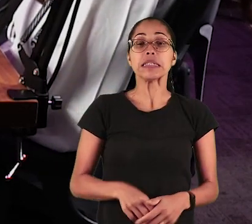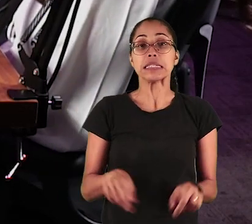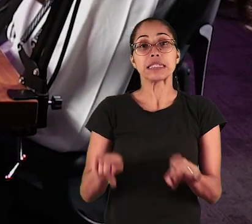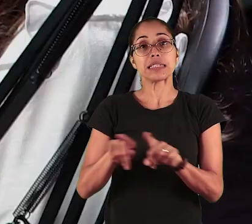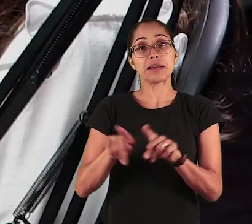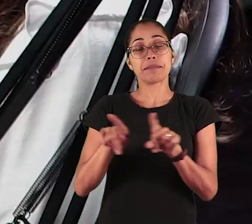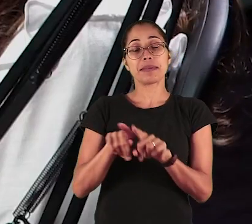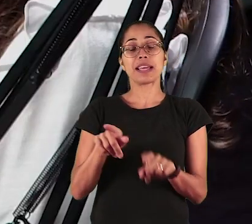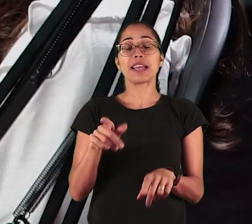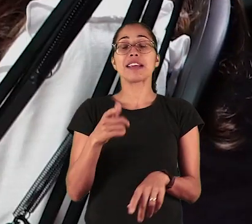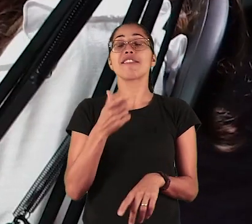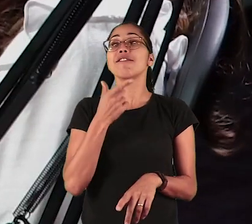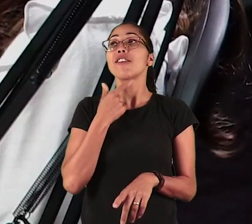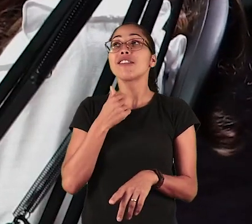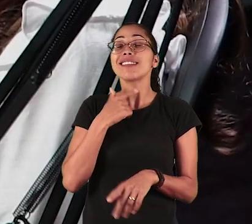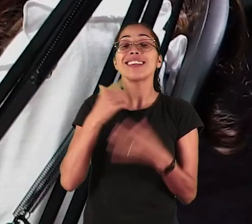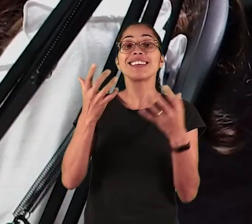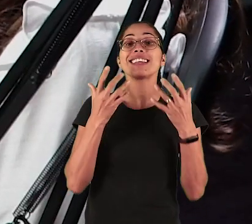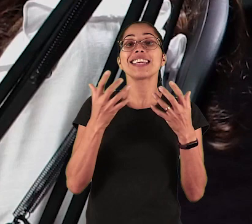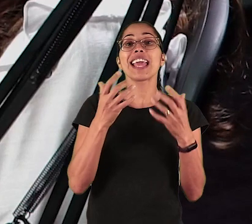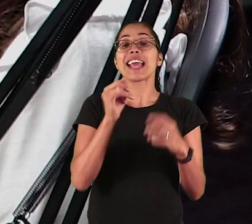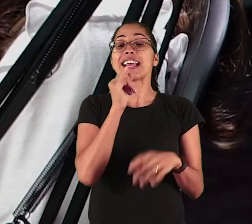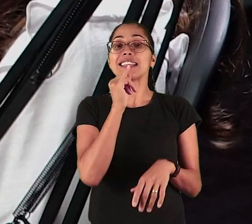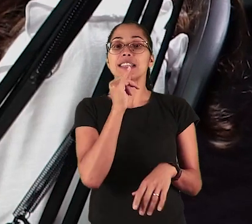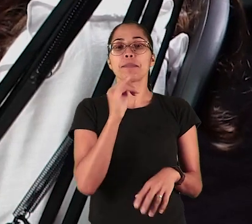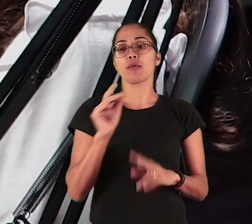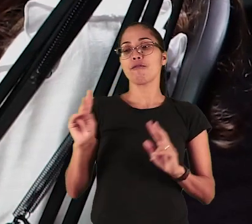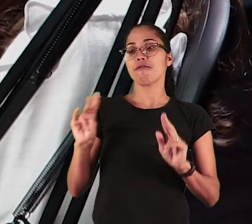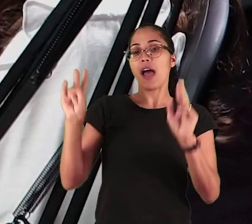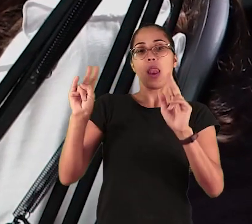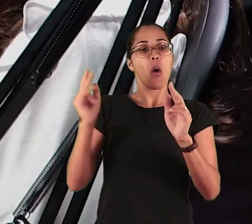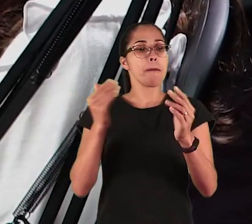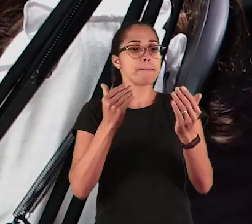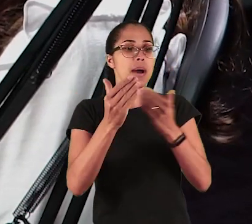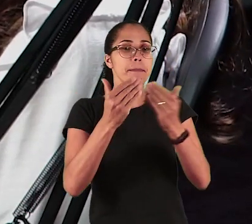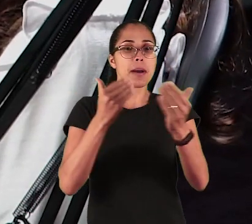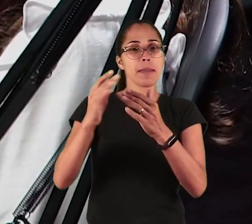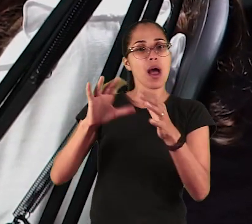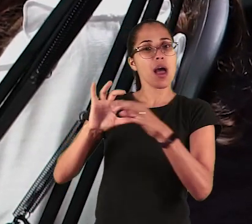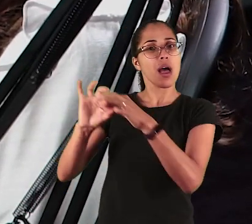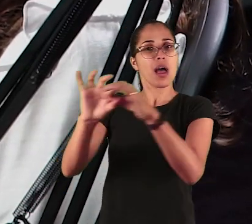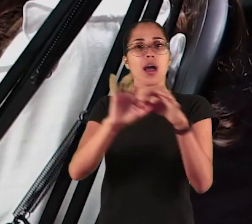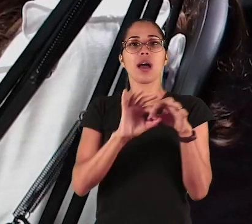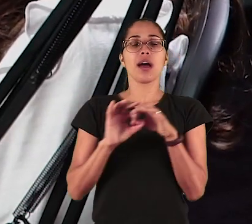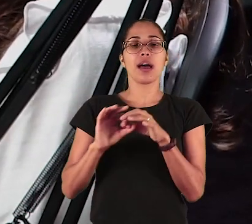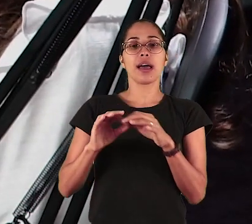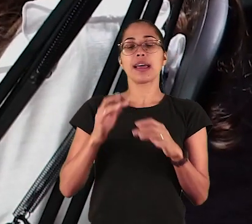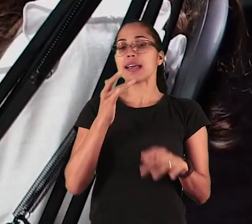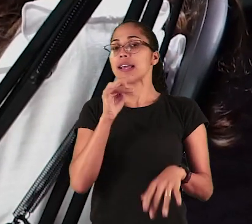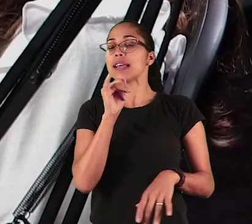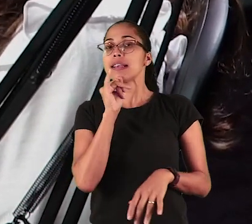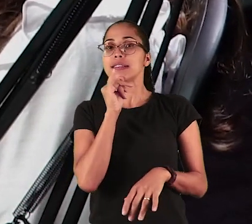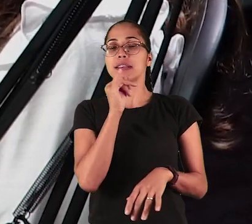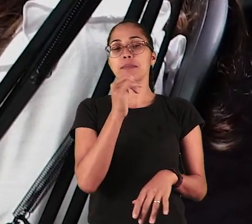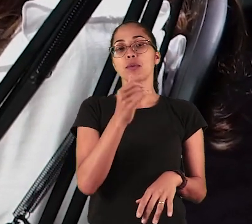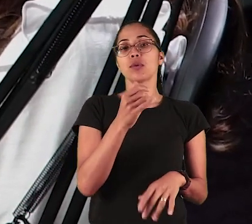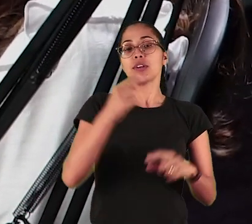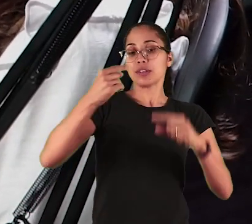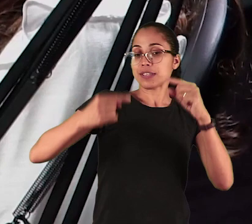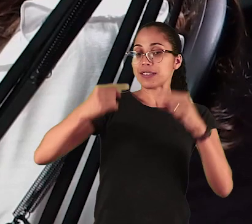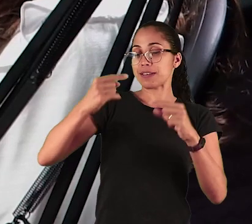eu acho que você quer cada vez mais tá com pessoas que você divide valores né então assim se você pode combinar